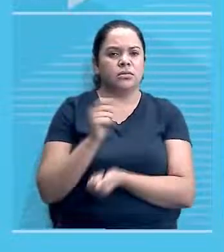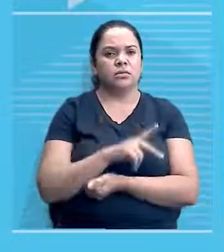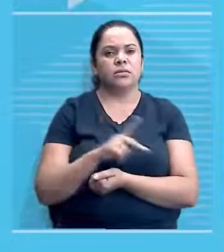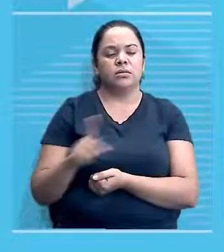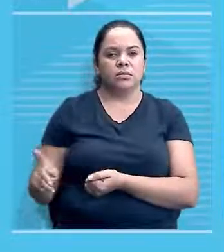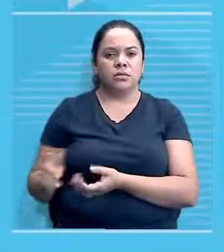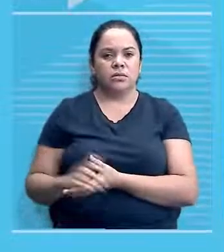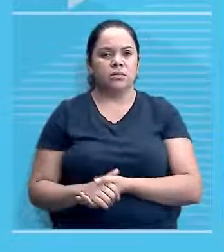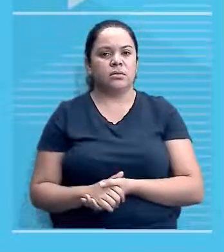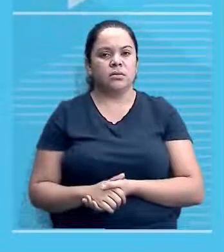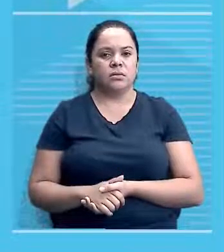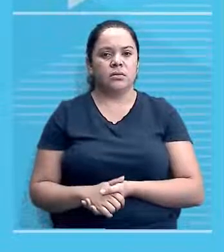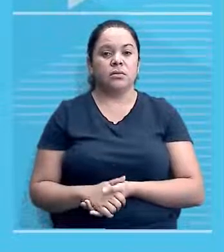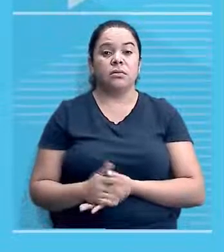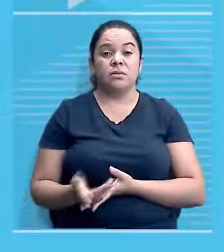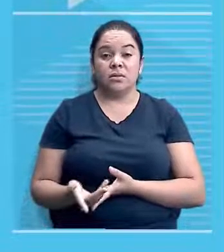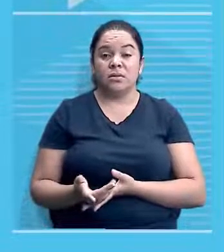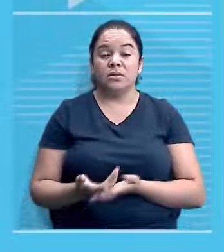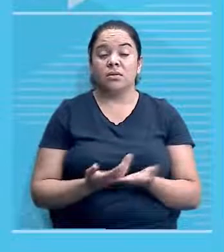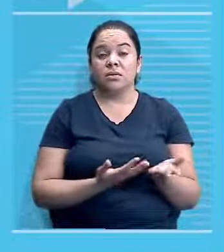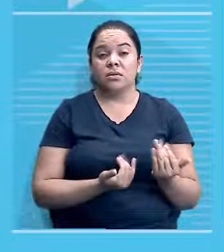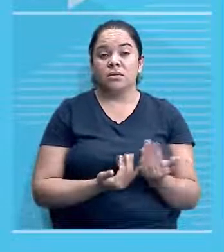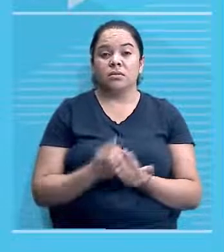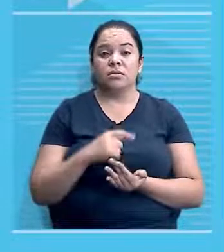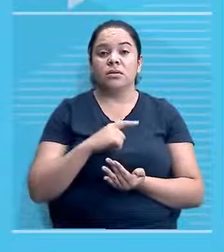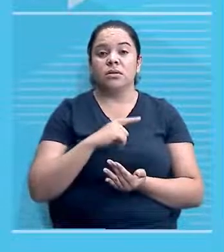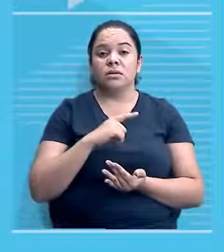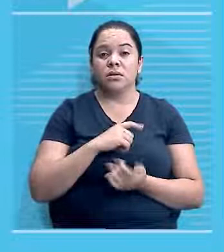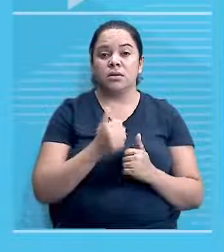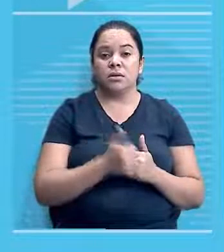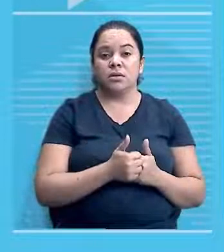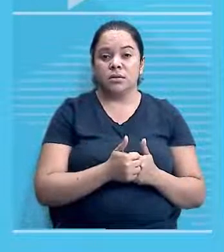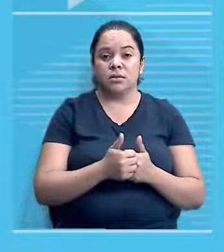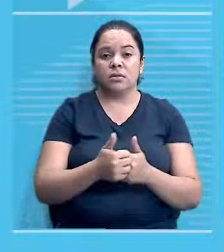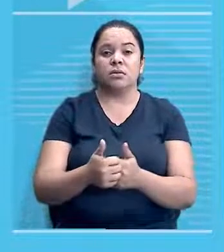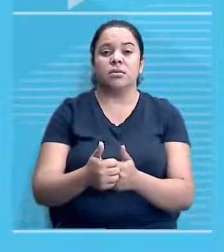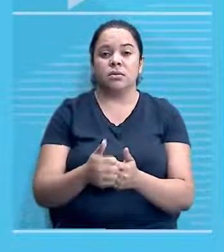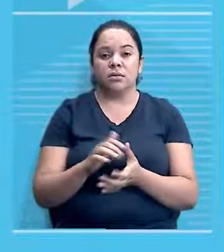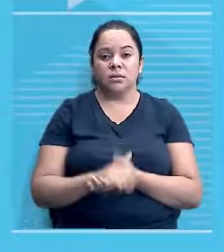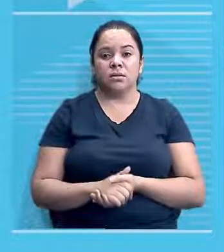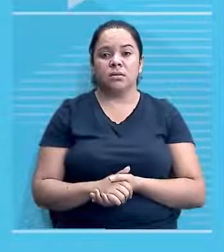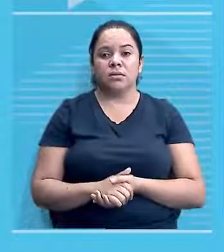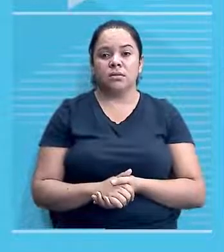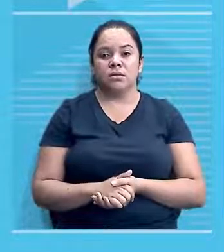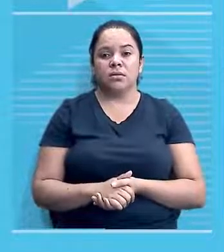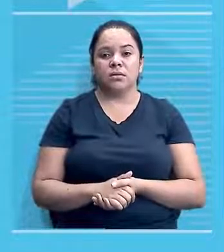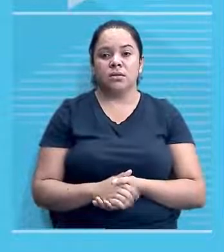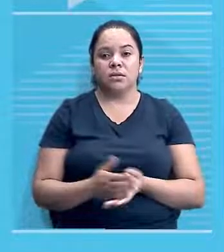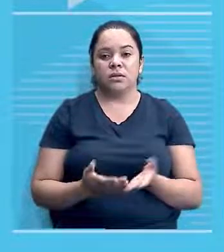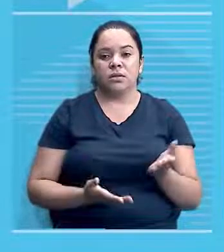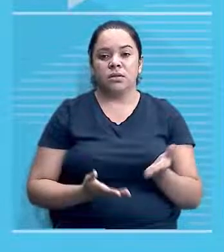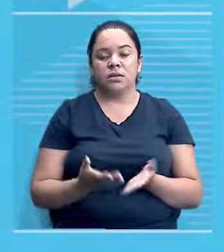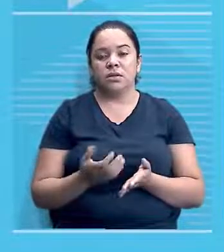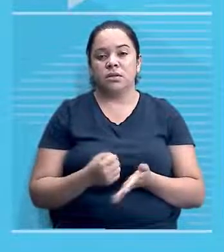tem esse guia quem é o guia do estudante é o professor quem é o guia da humanidade